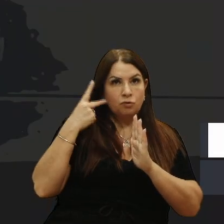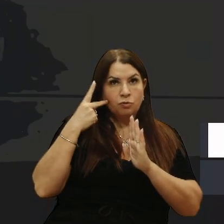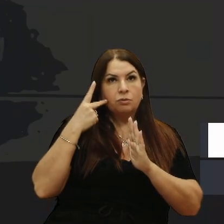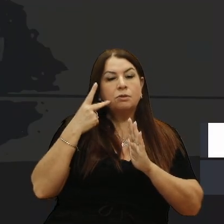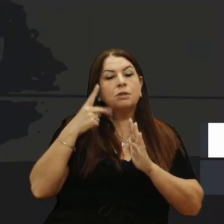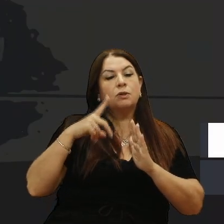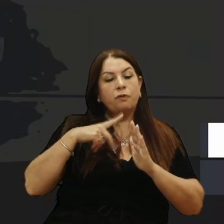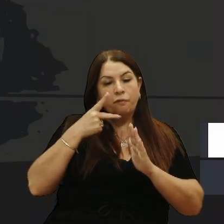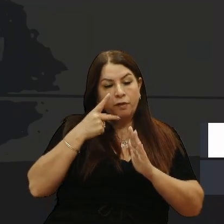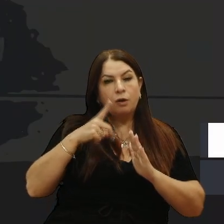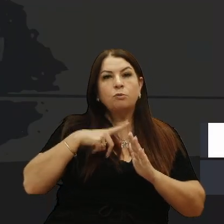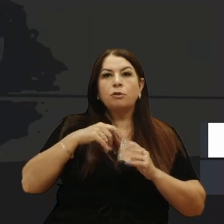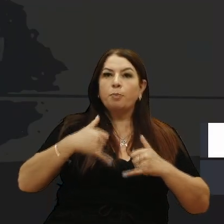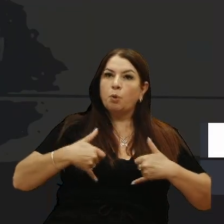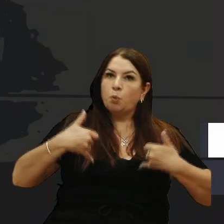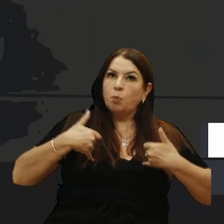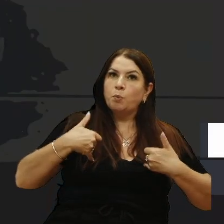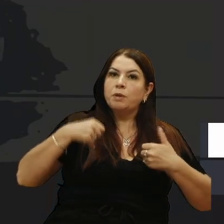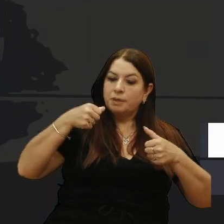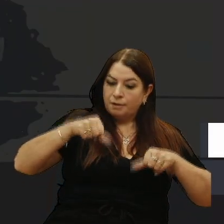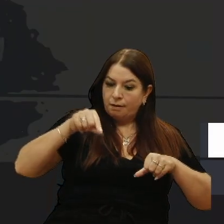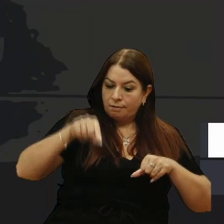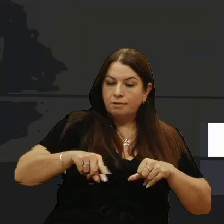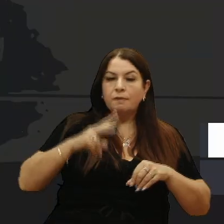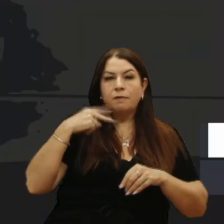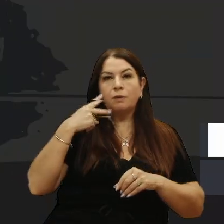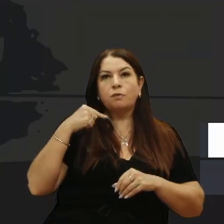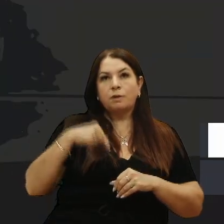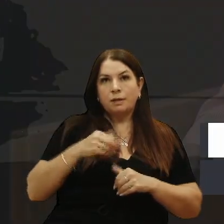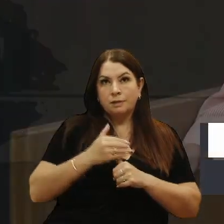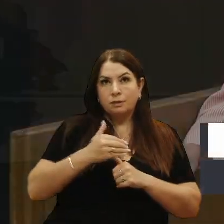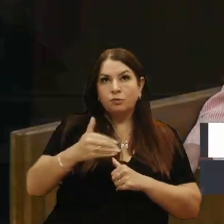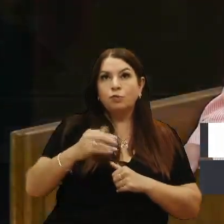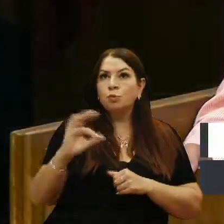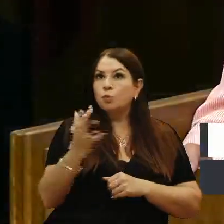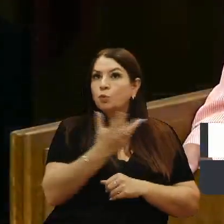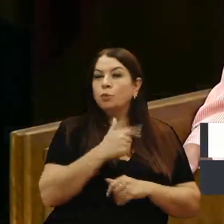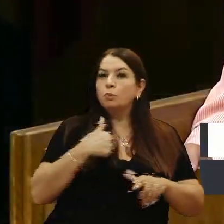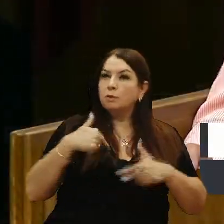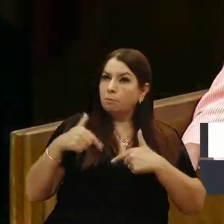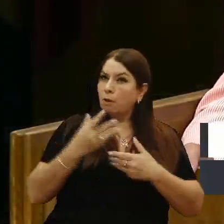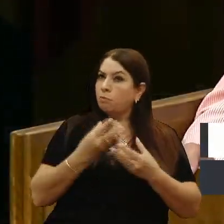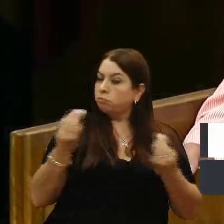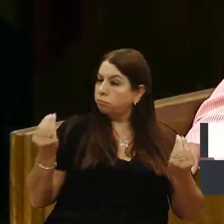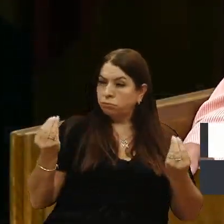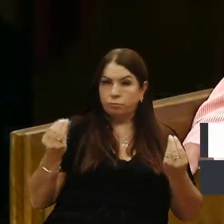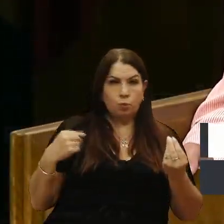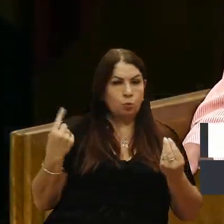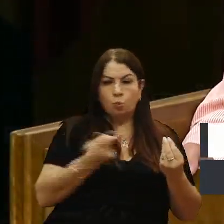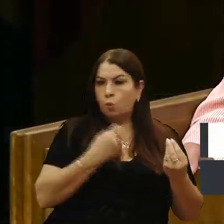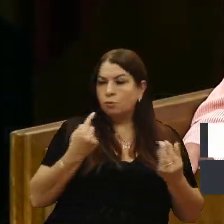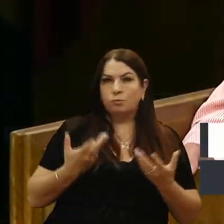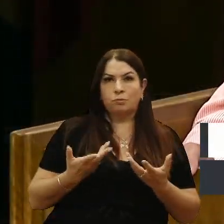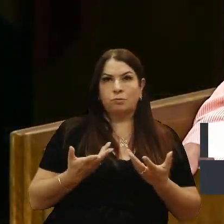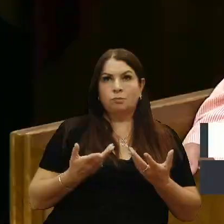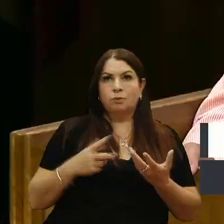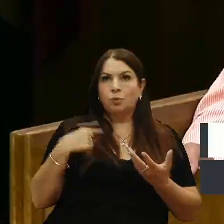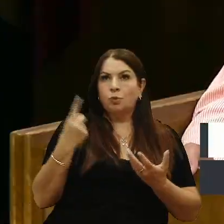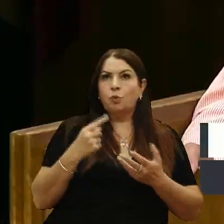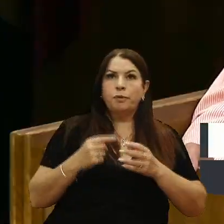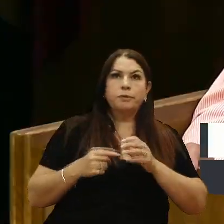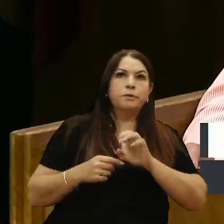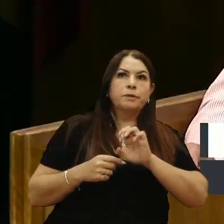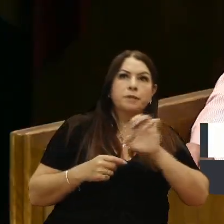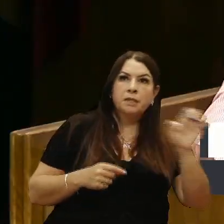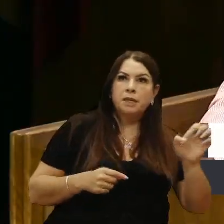muita honra de estar vereador nessa legislatura em que todo mundo trabalha muito. Todo mundo. Nós da